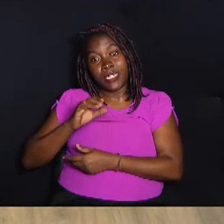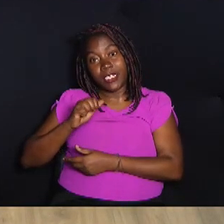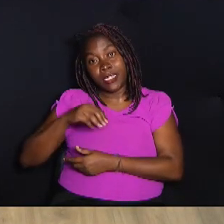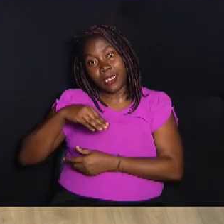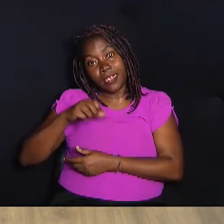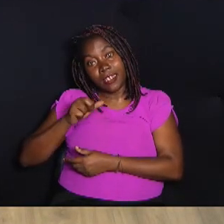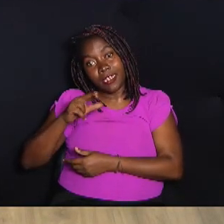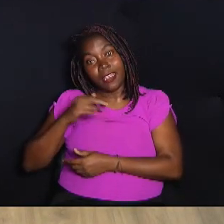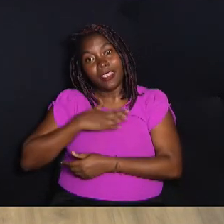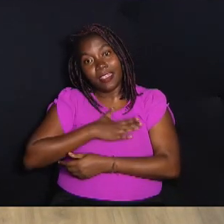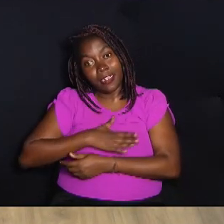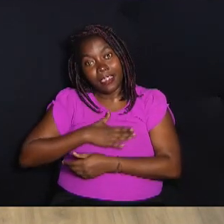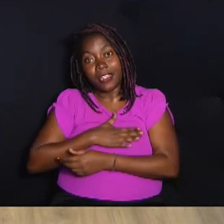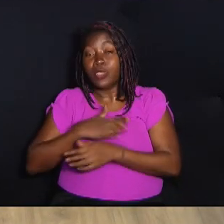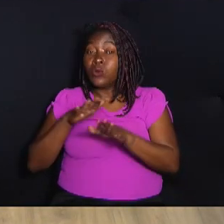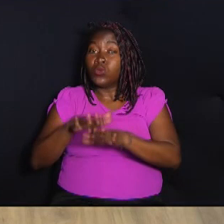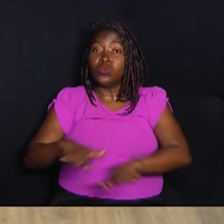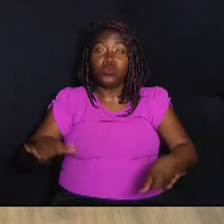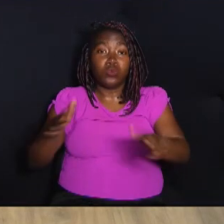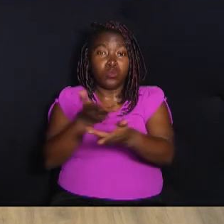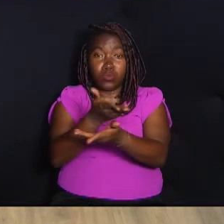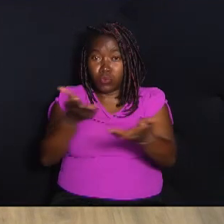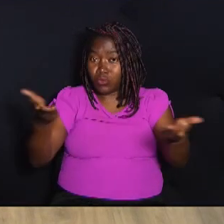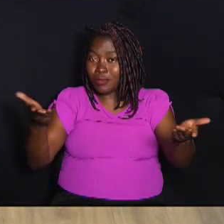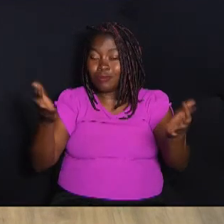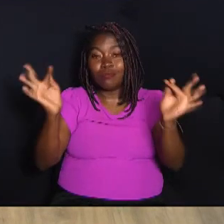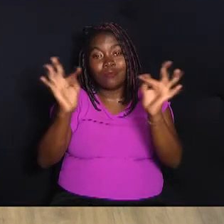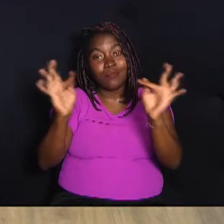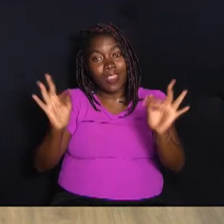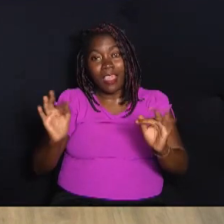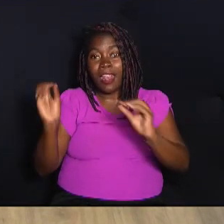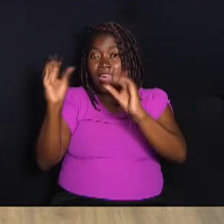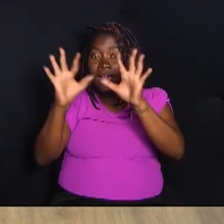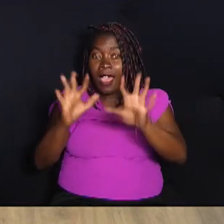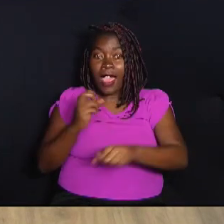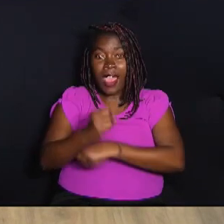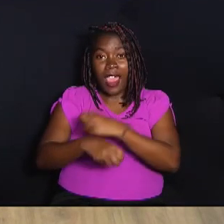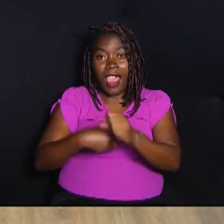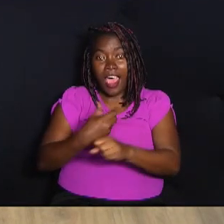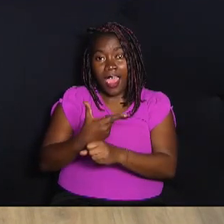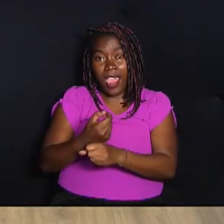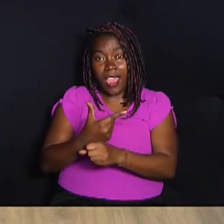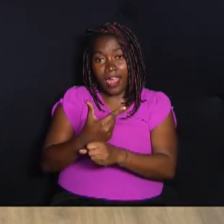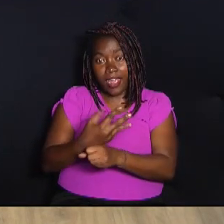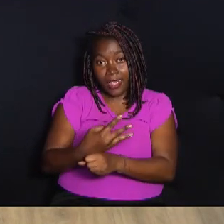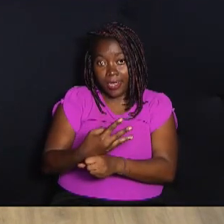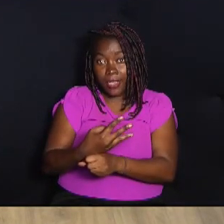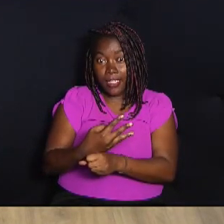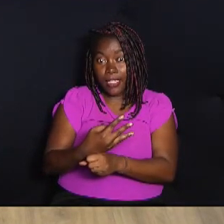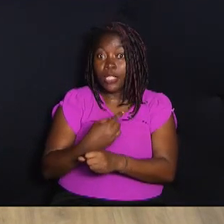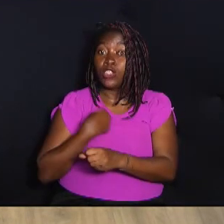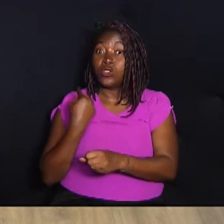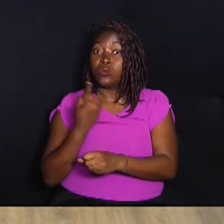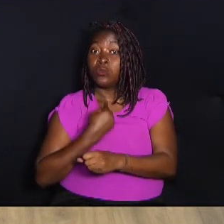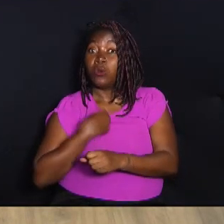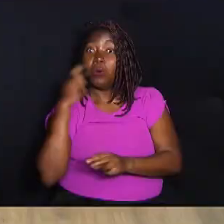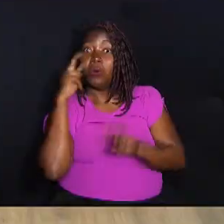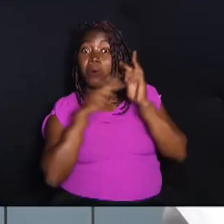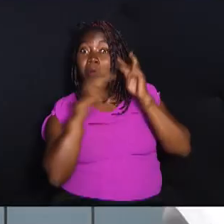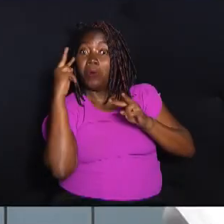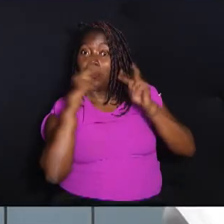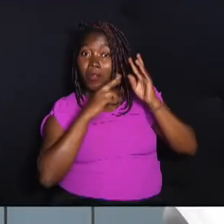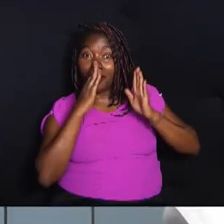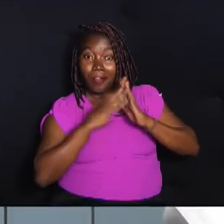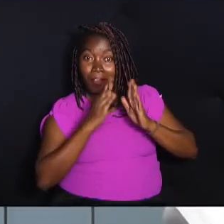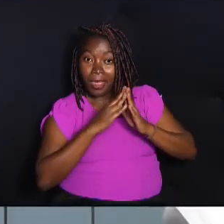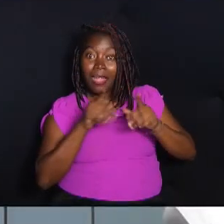muito bem-vindo. Desejar a todos vocês um feliz e abençoado 2024. Aos nossos telespectadores também,